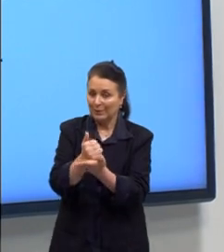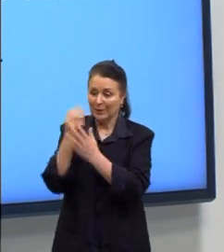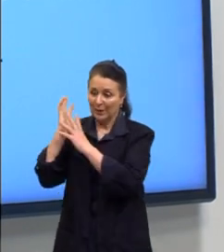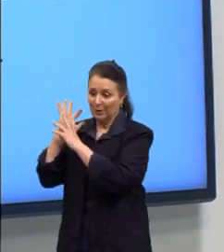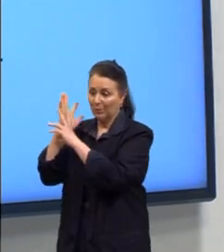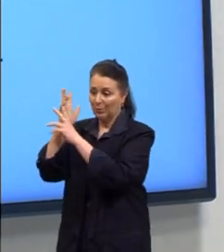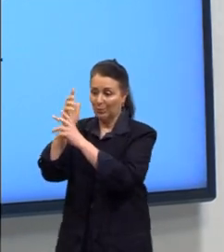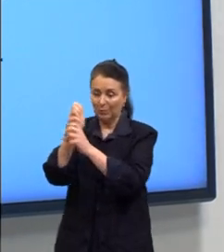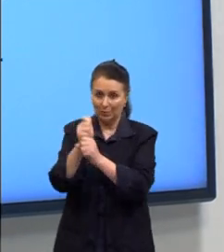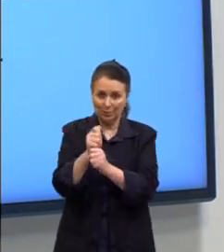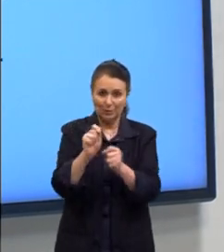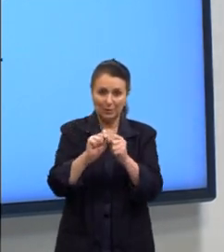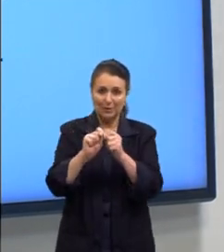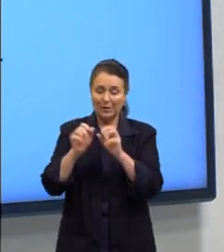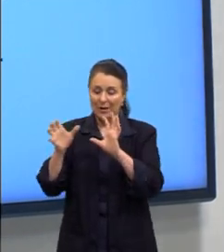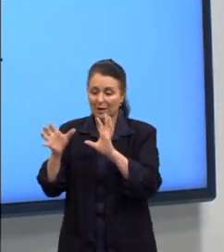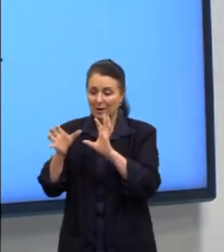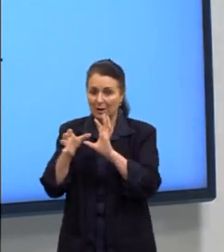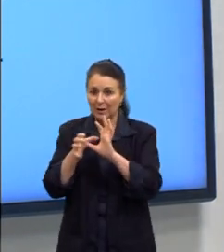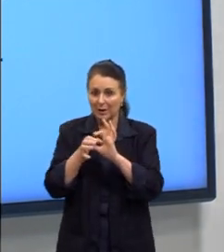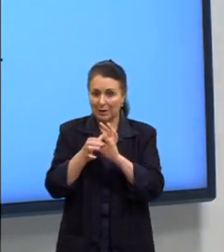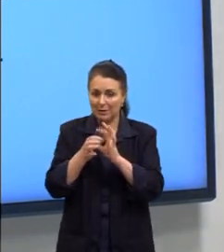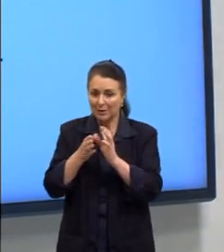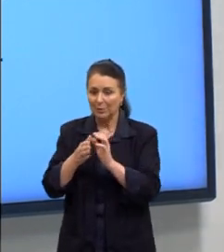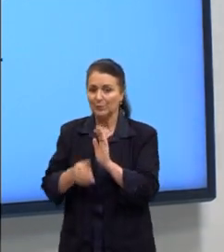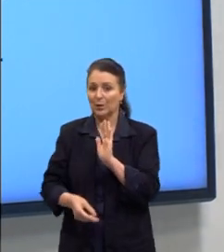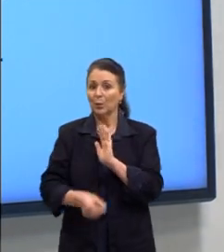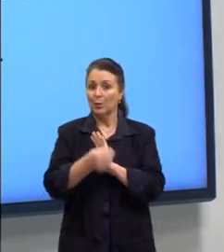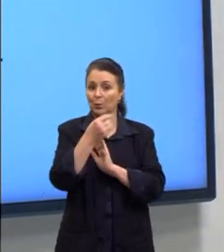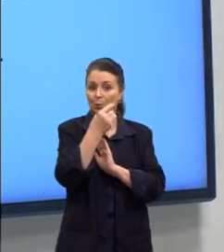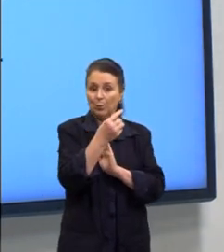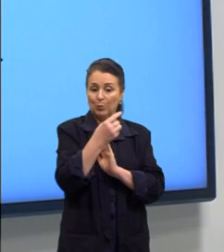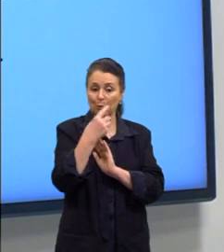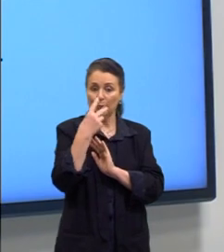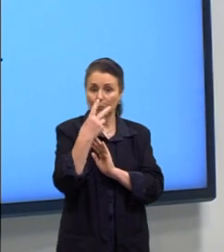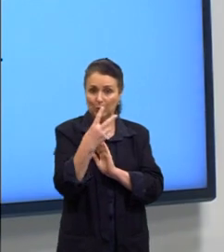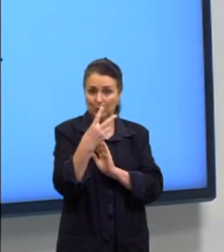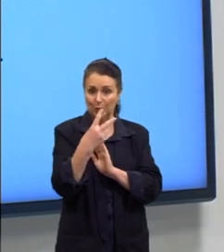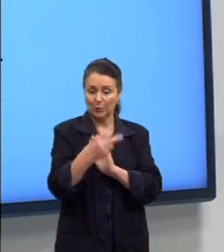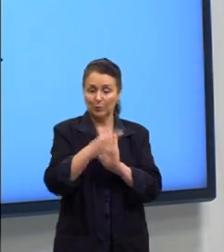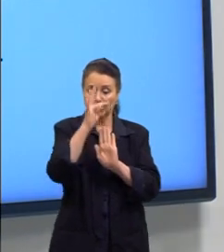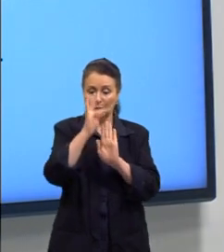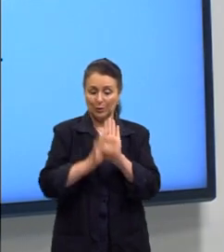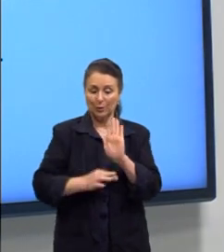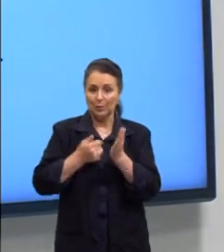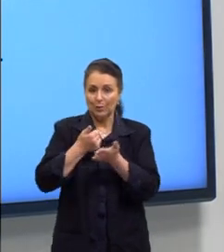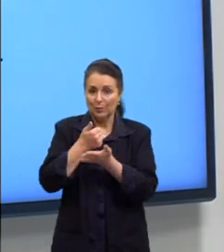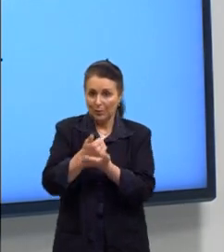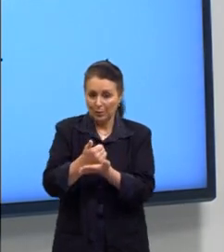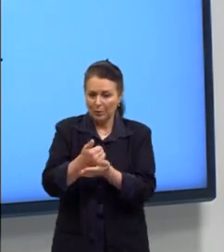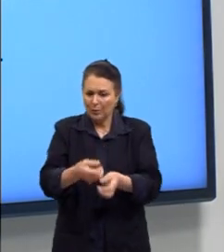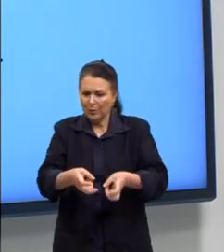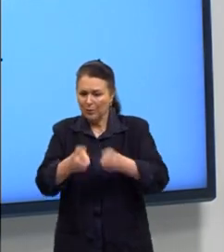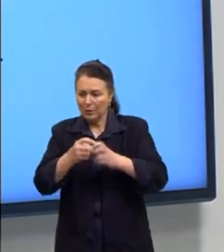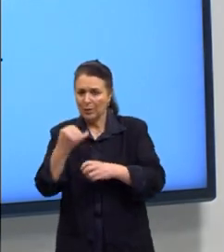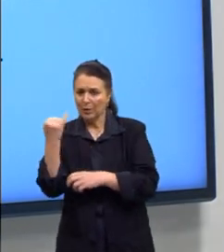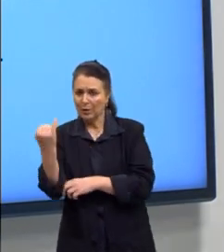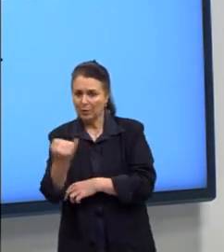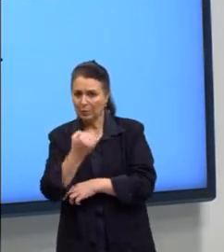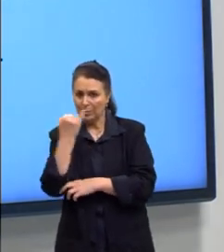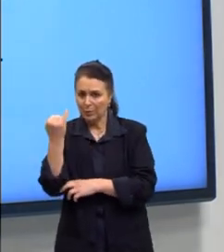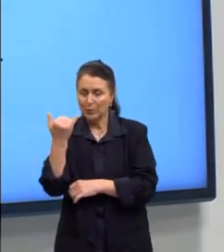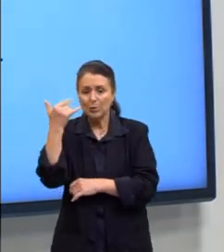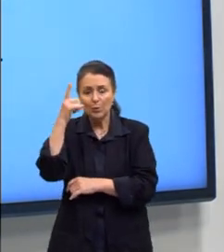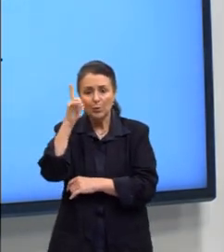este caminho entre a parte 1 e a parte 2 de Como ler os textos de apoio né Para a gente perceber a importância de